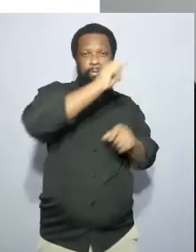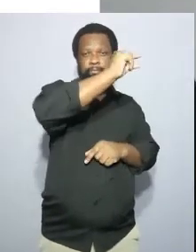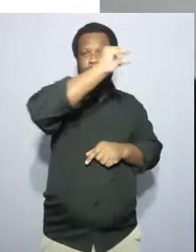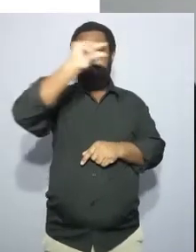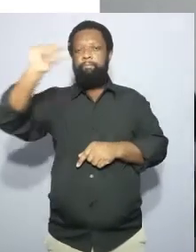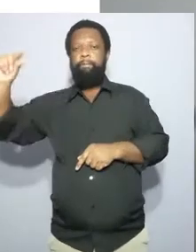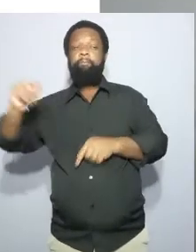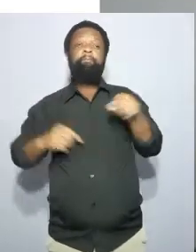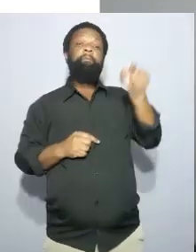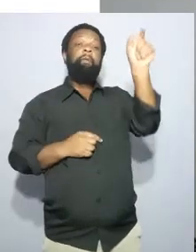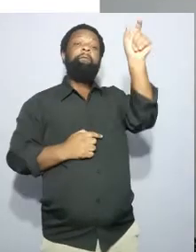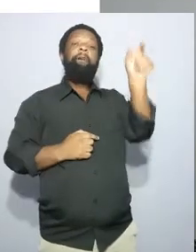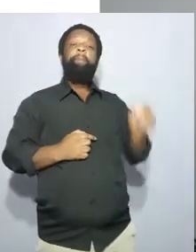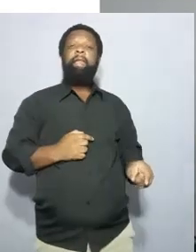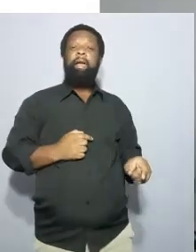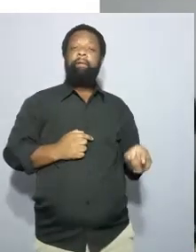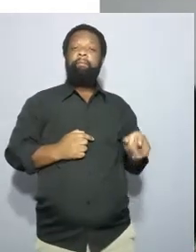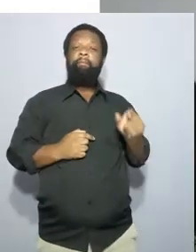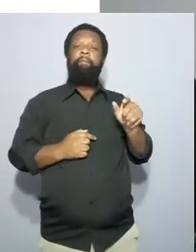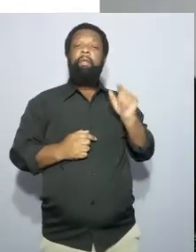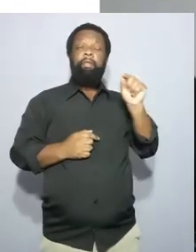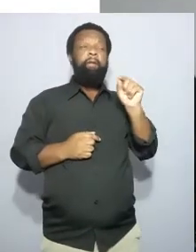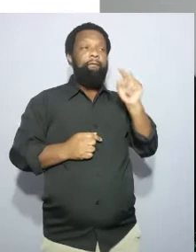família. Vamos imaginar o seguinte.